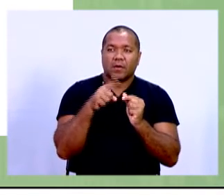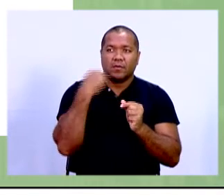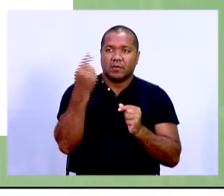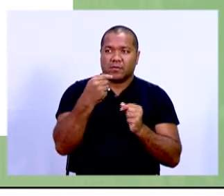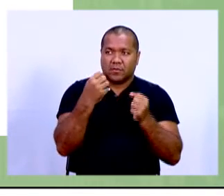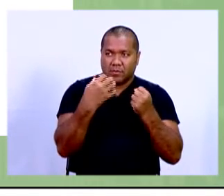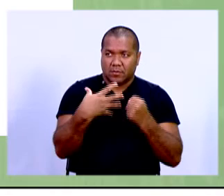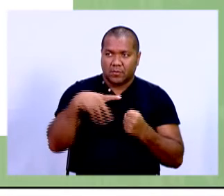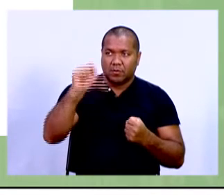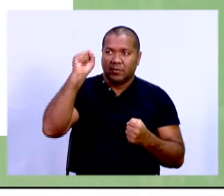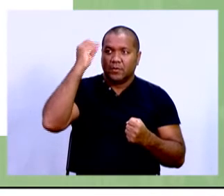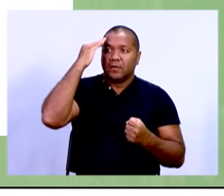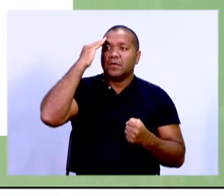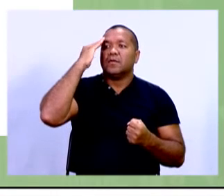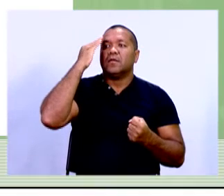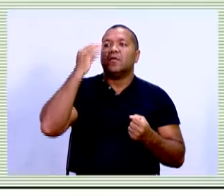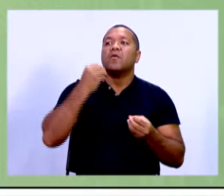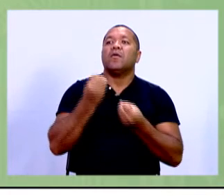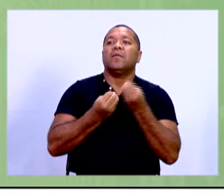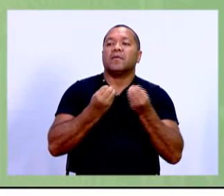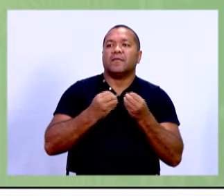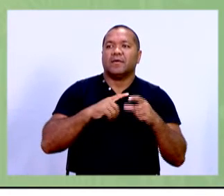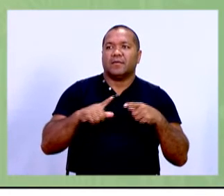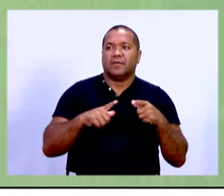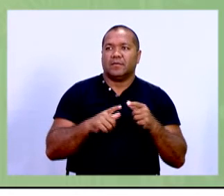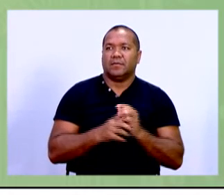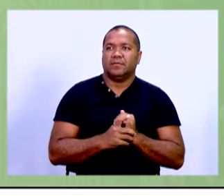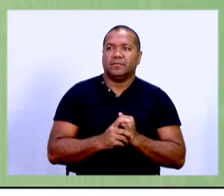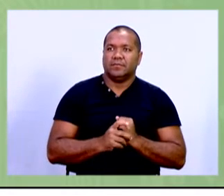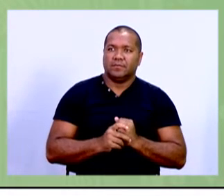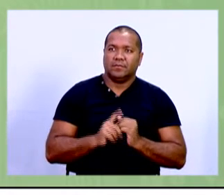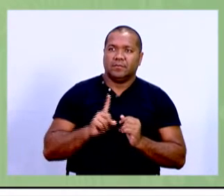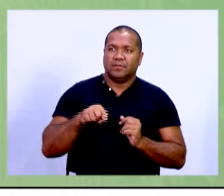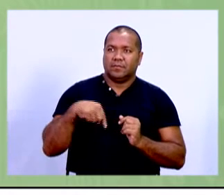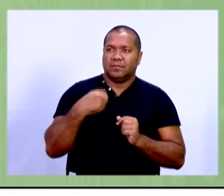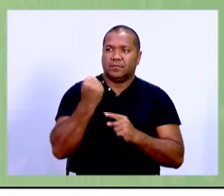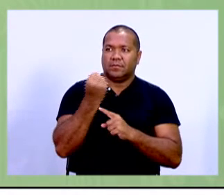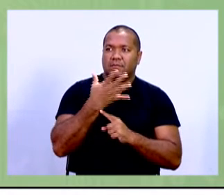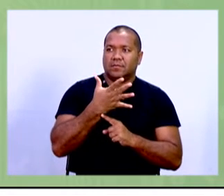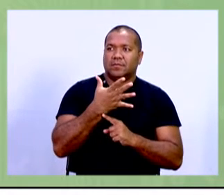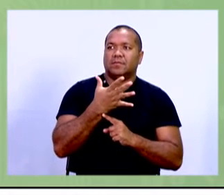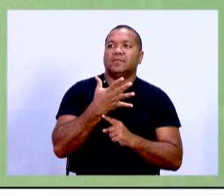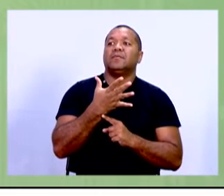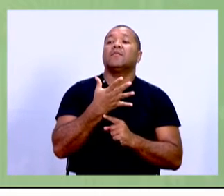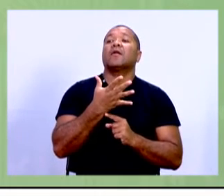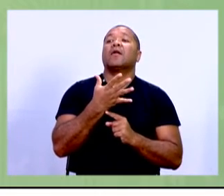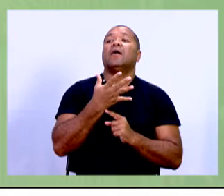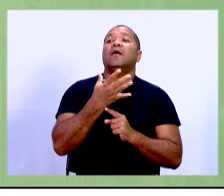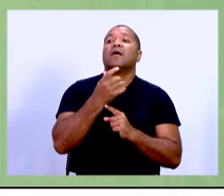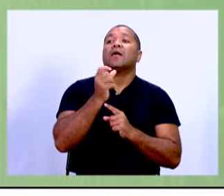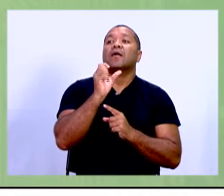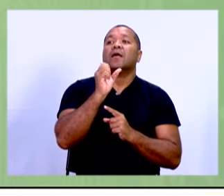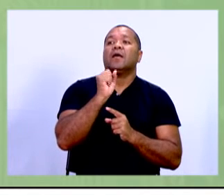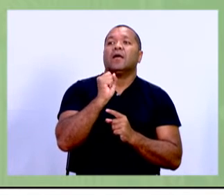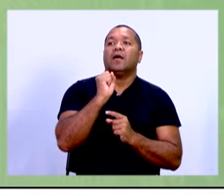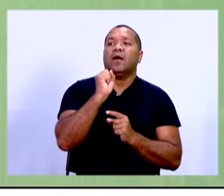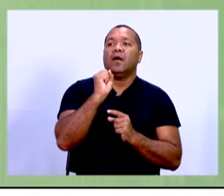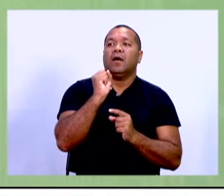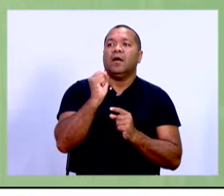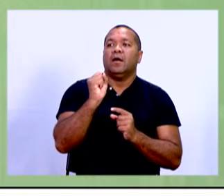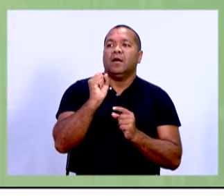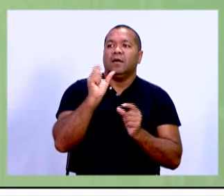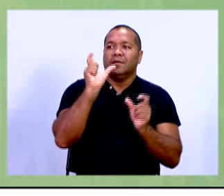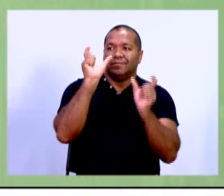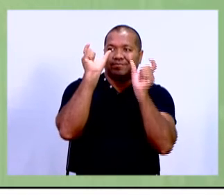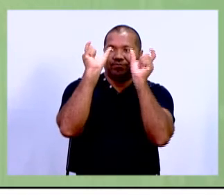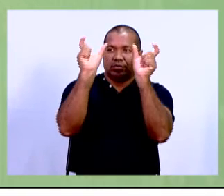consigam entender como ele vai funcionar. Vamos ao nosso próximo diagrama, que é o diagrama de estrutura